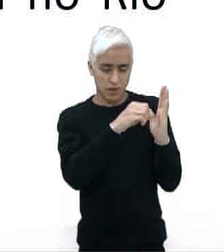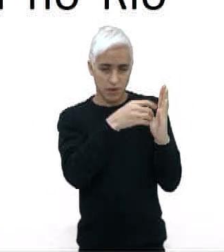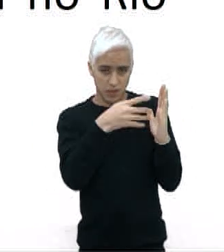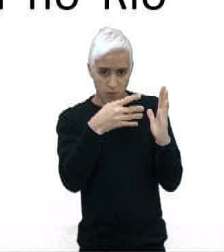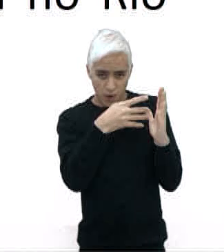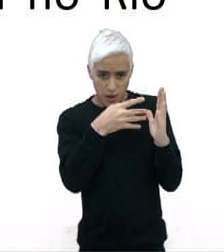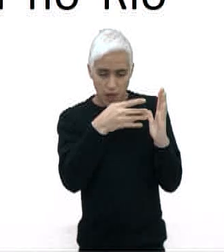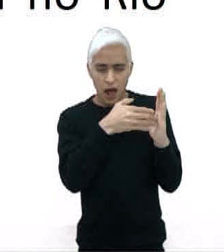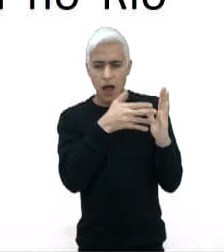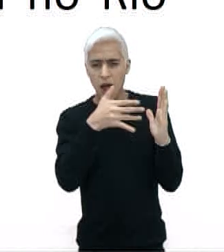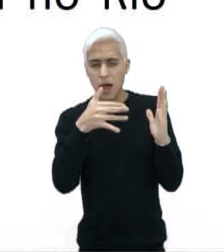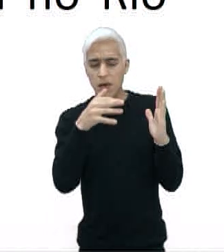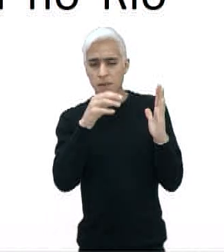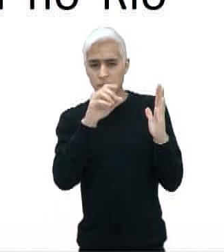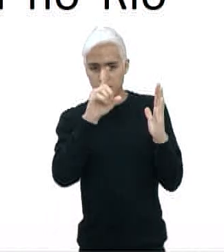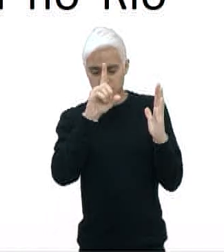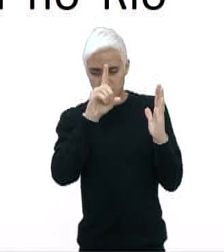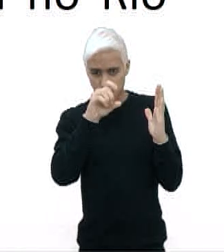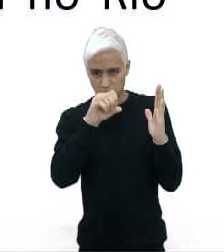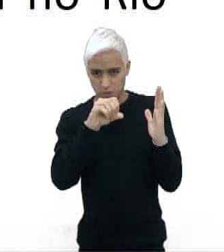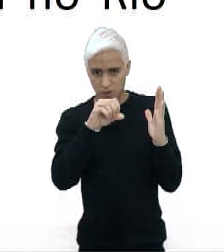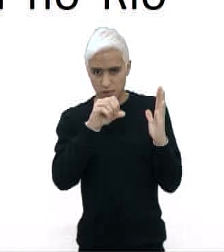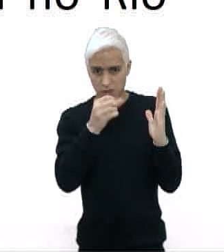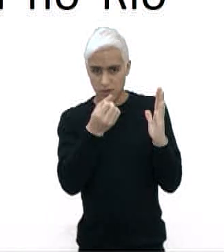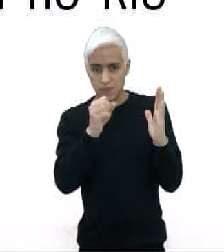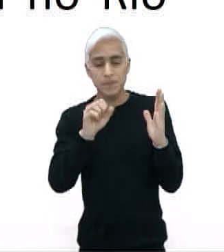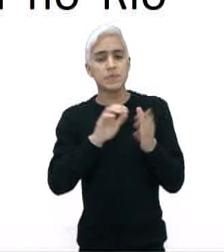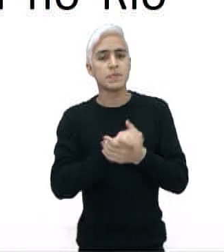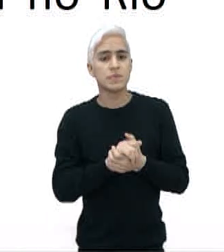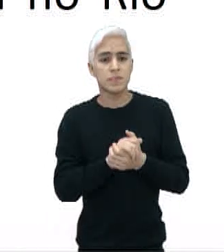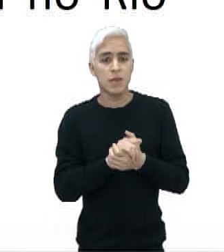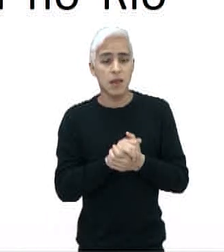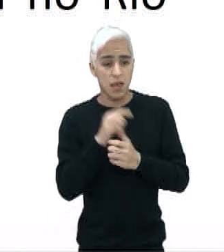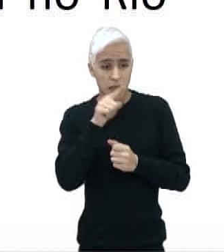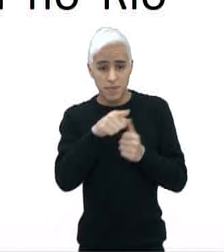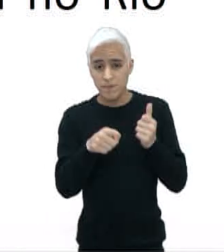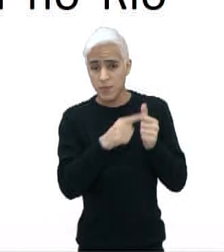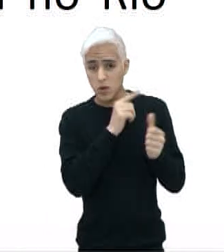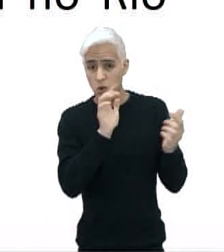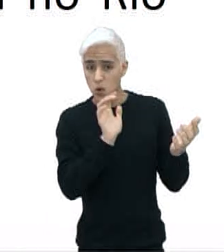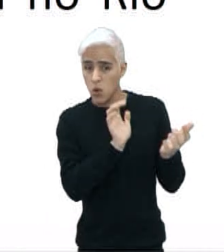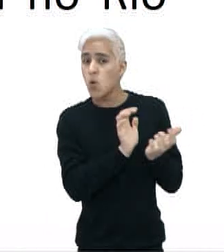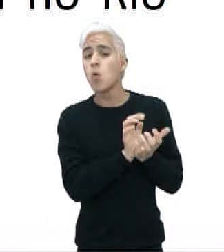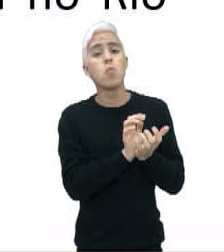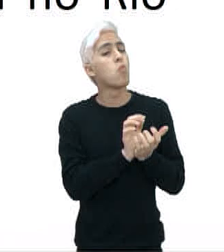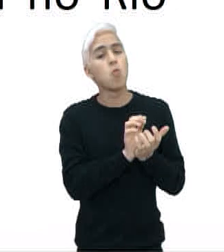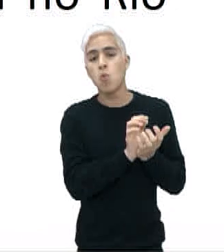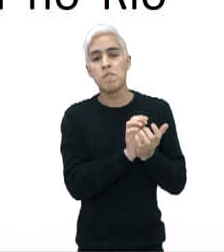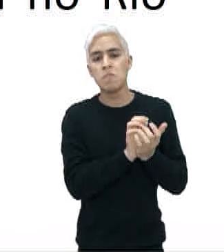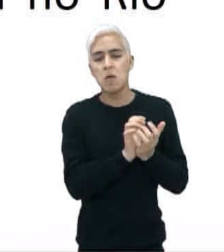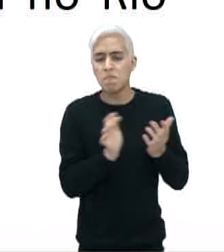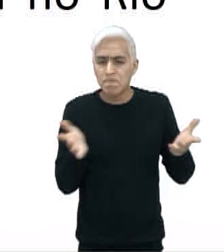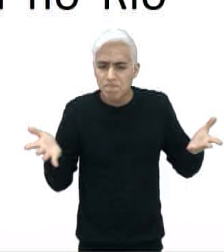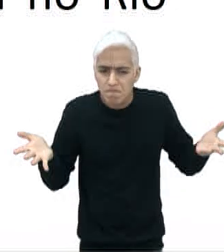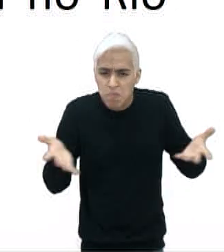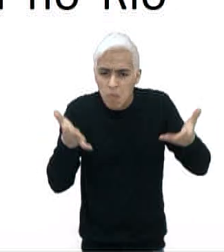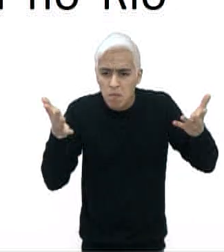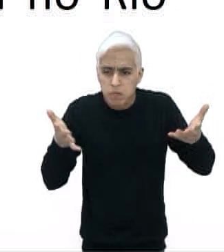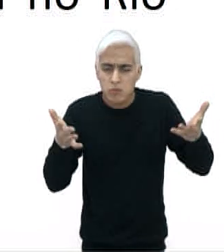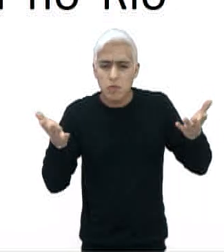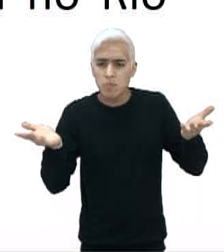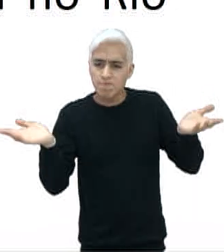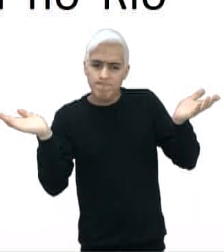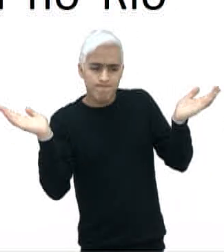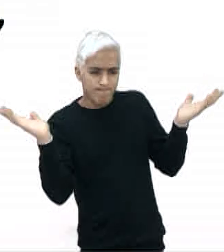e 1968. Essa é a primeira companhia a promover a